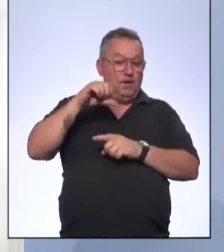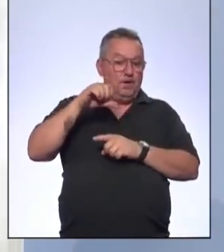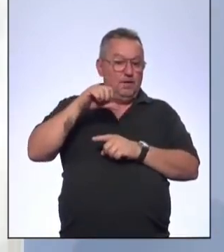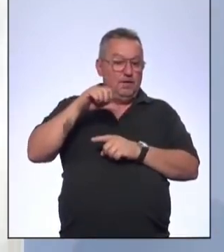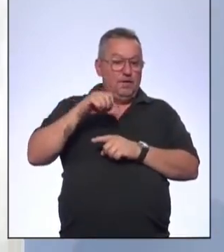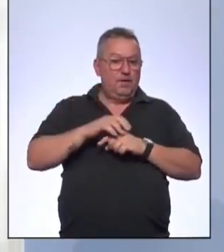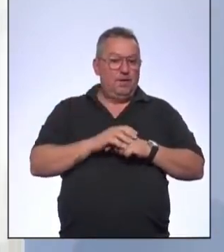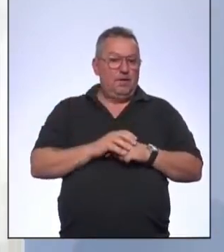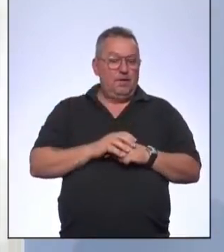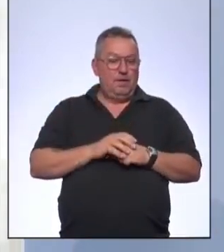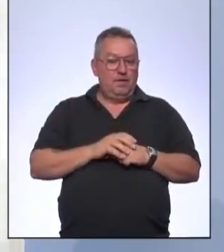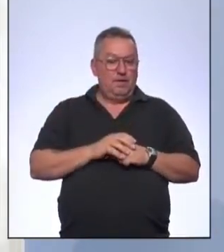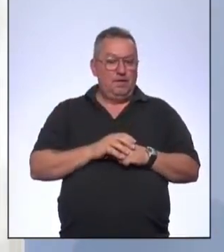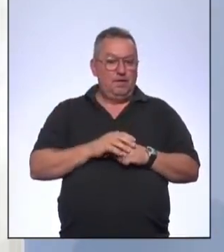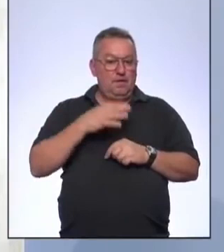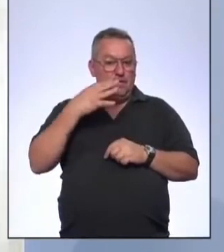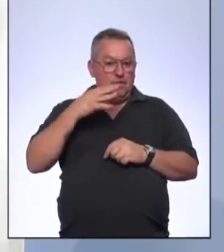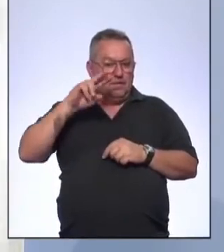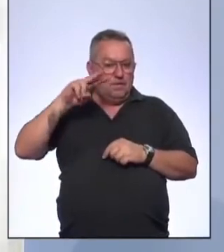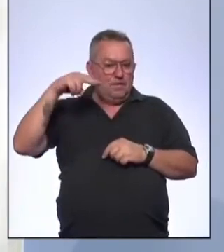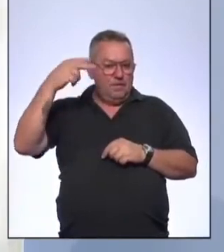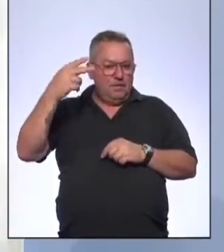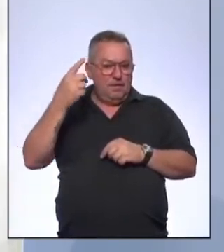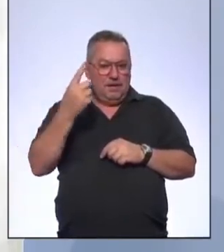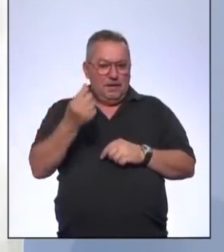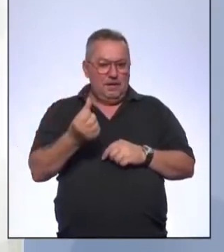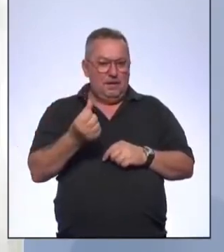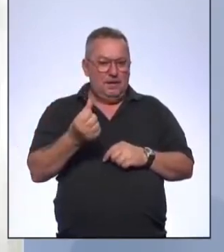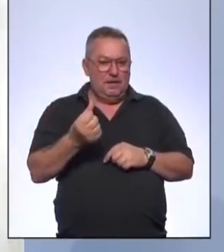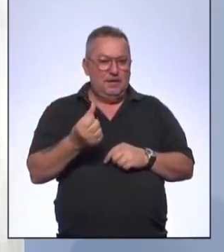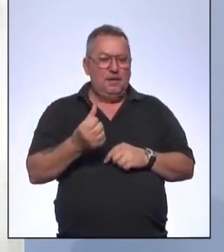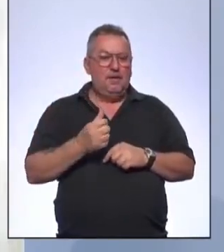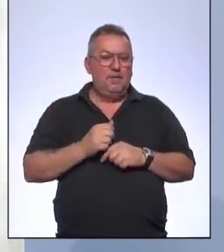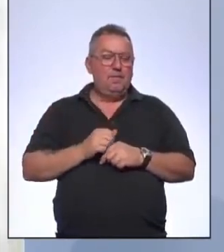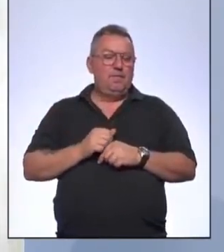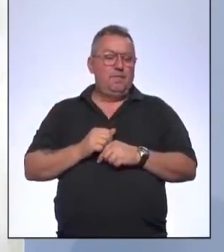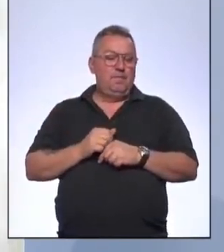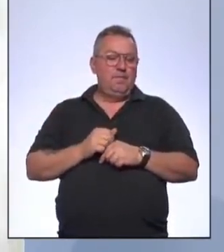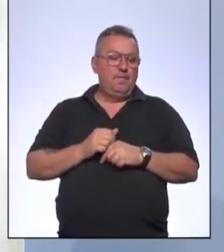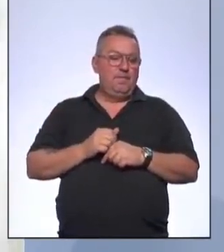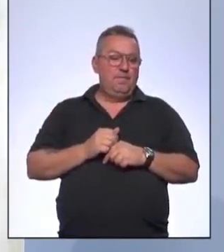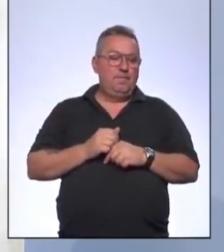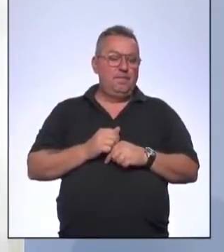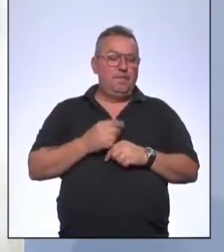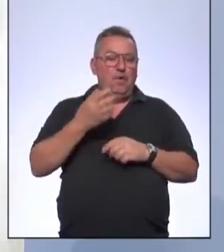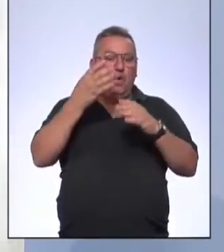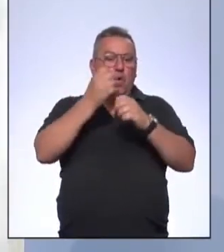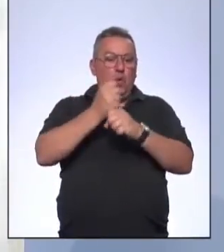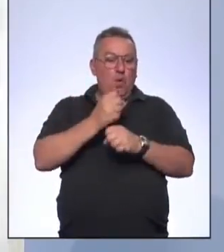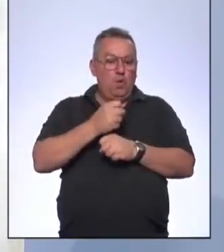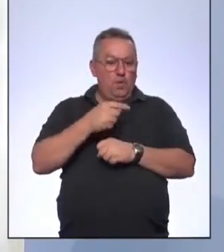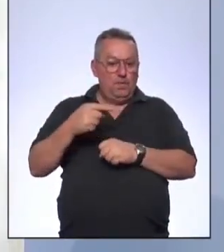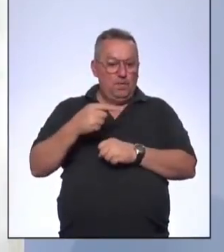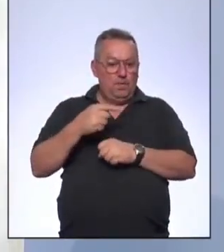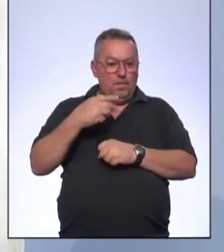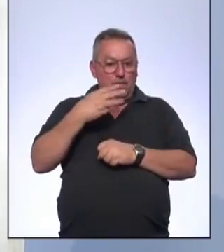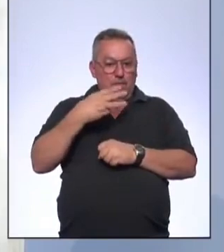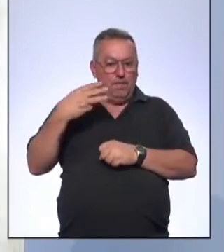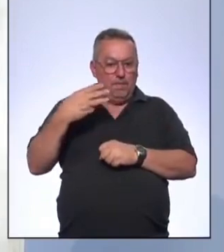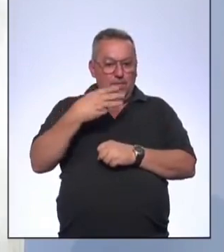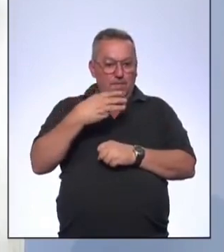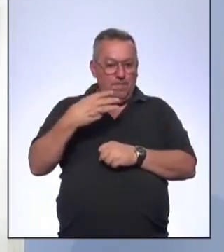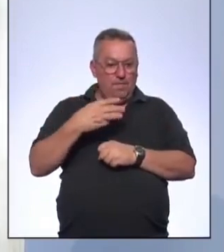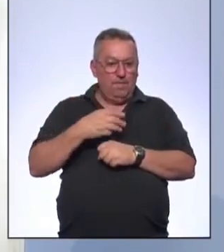Beleza. E 4 ao quadrado? 16. Boa. Quanto dá essa subtração aqui?